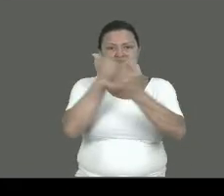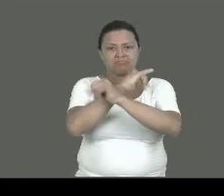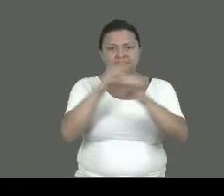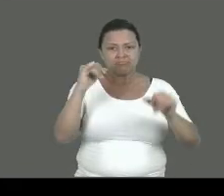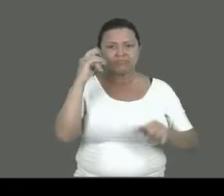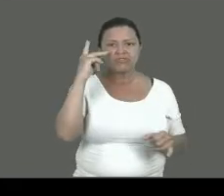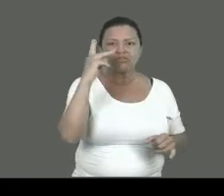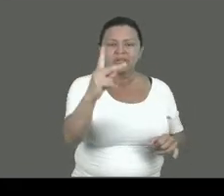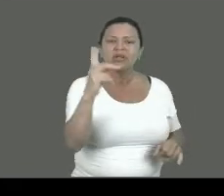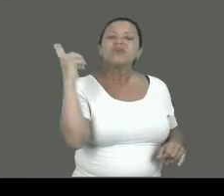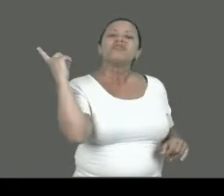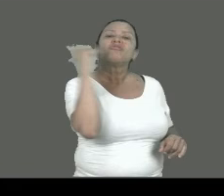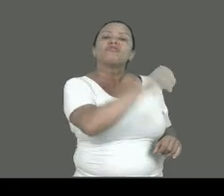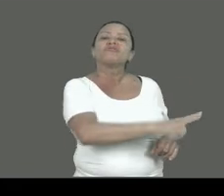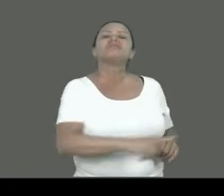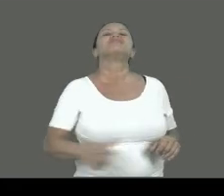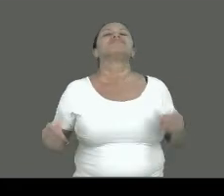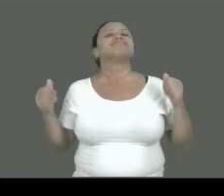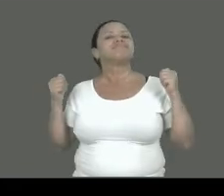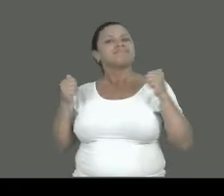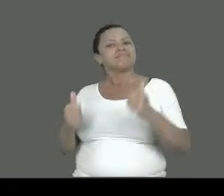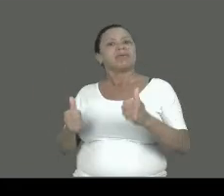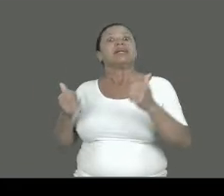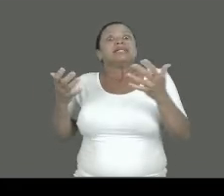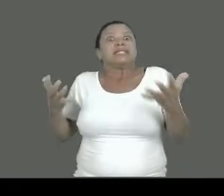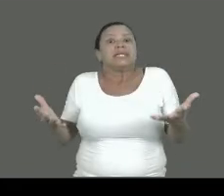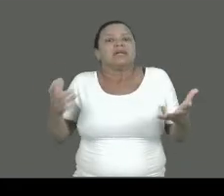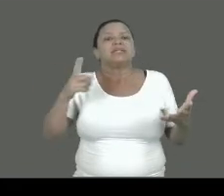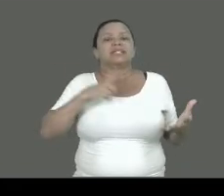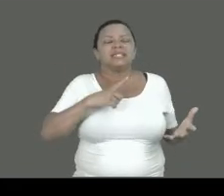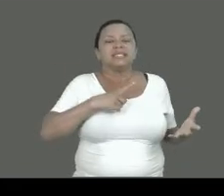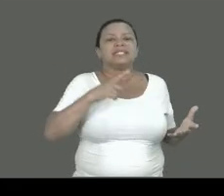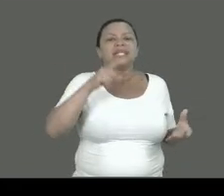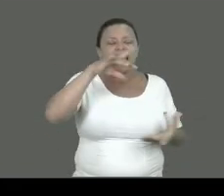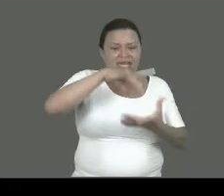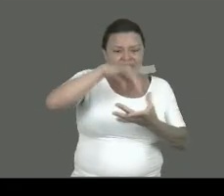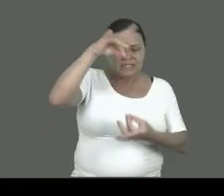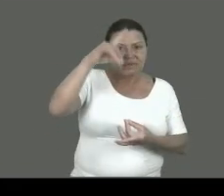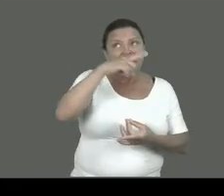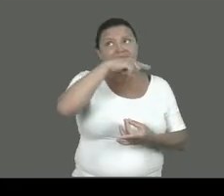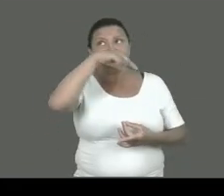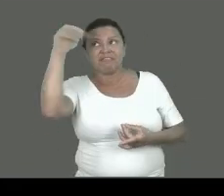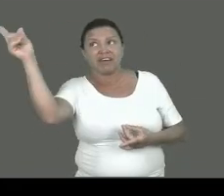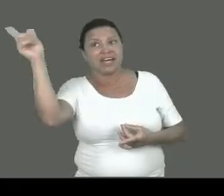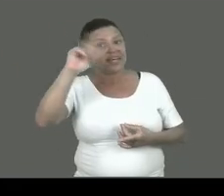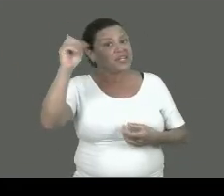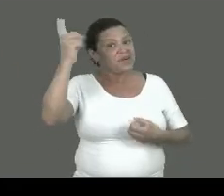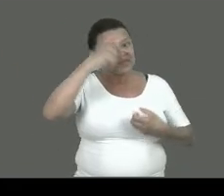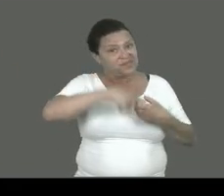ele conseguiu alcançar. Então tem gente que vai para nunca mais.